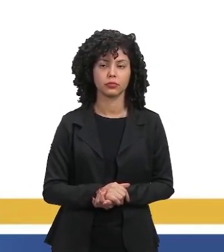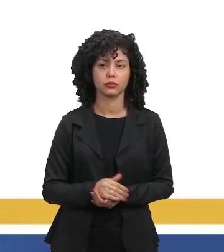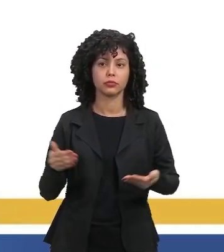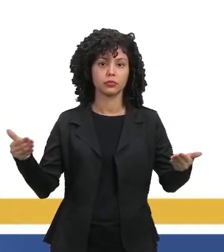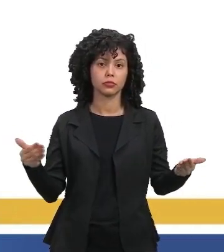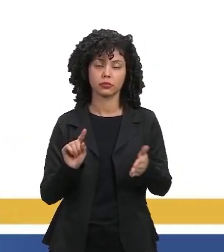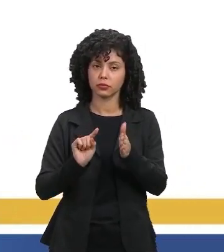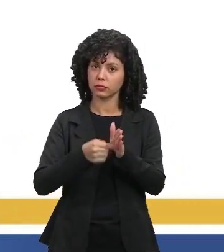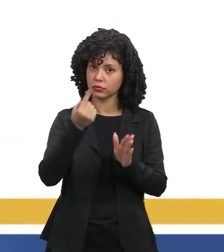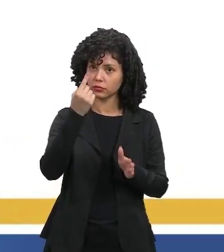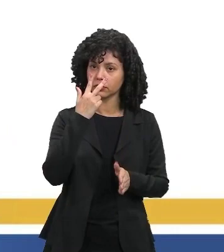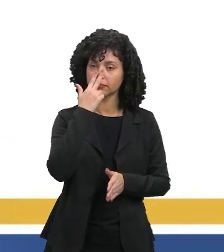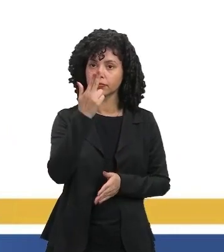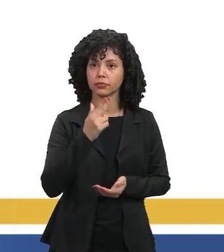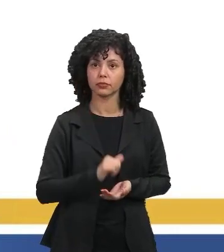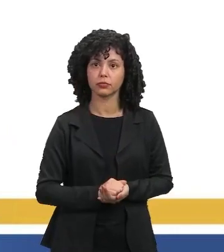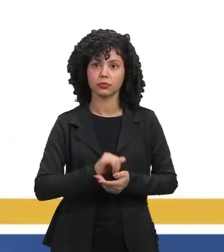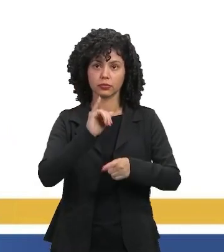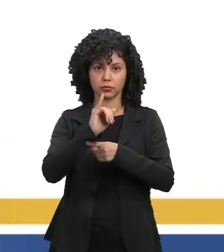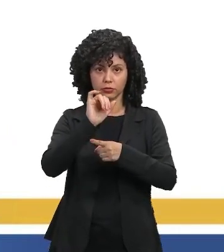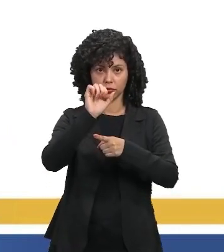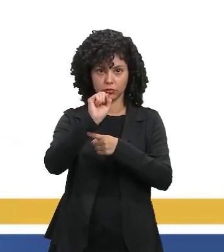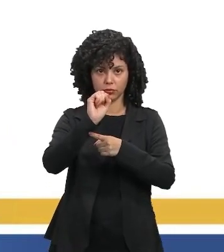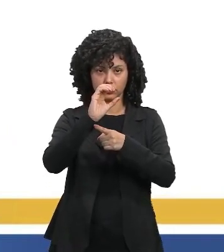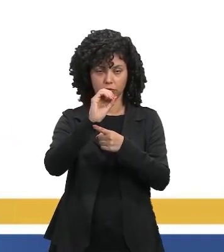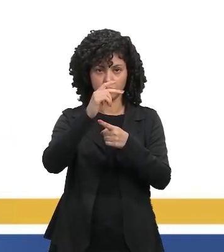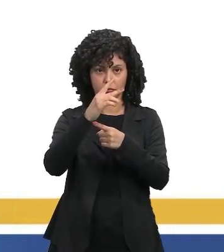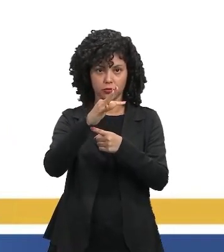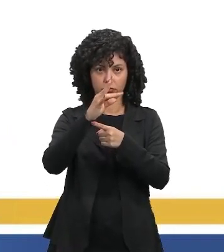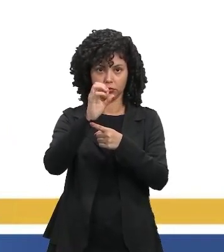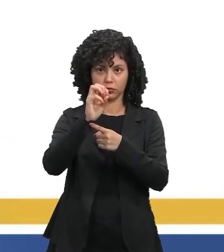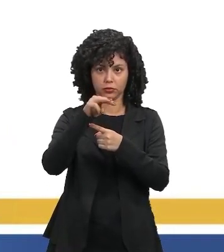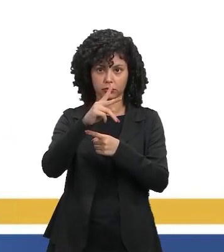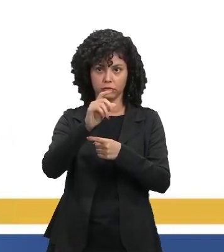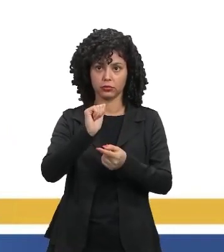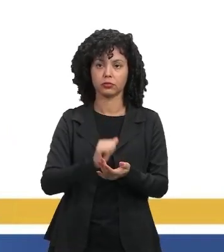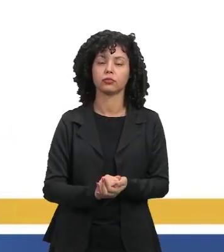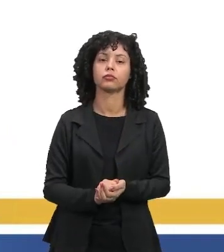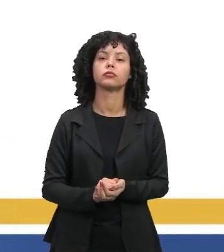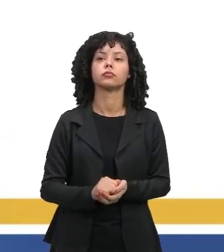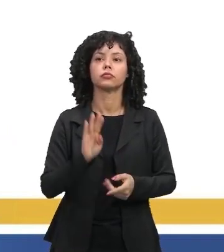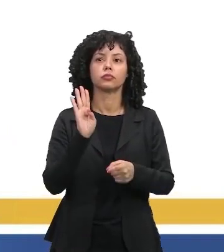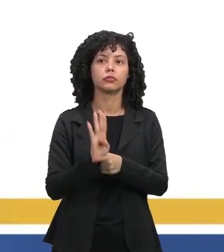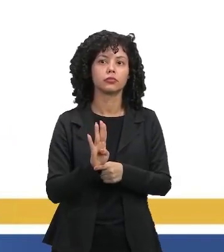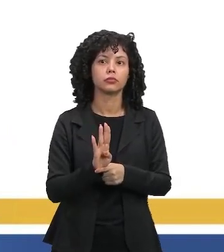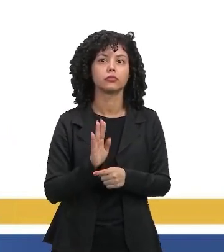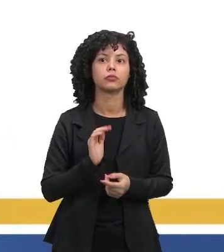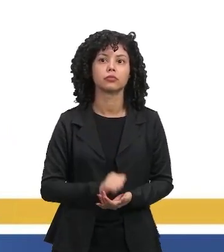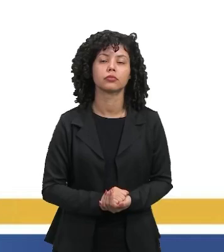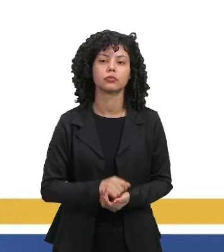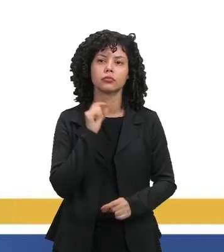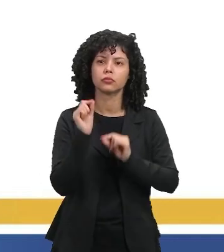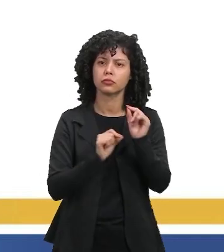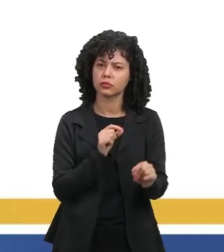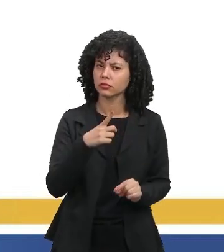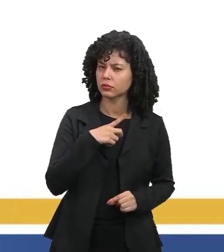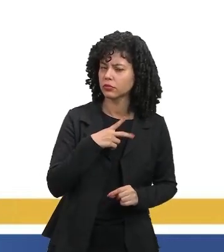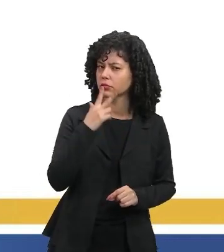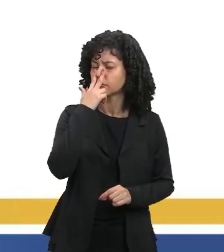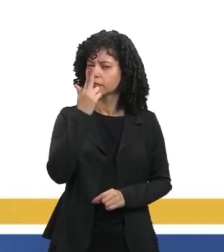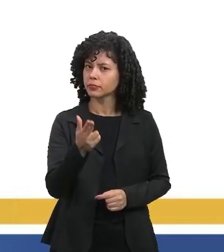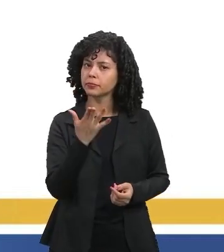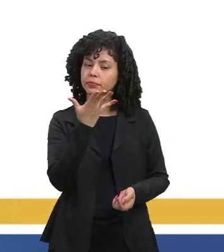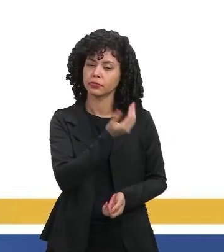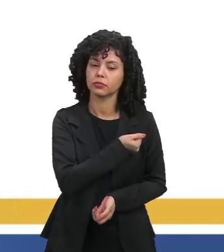A primeira semelhança são os isótopos. Eu deixei destacado o P, porque o que é que tem que ter em comum?